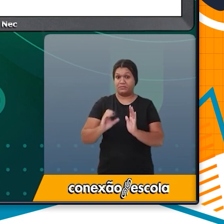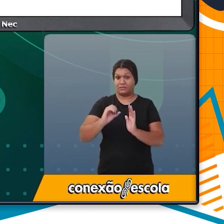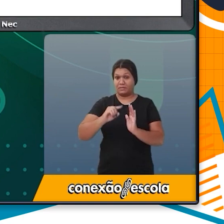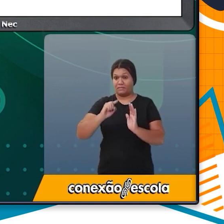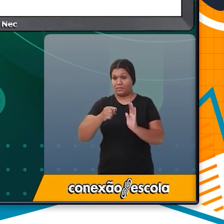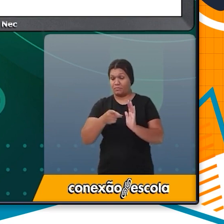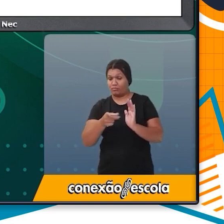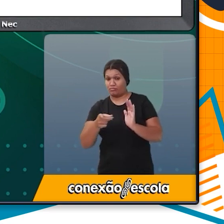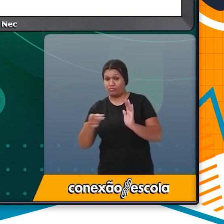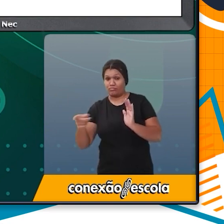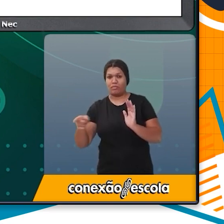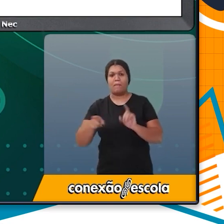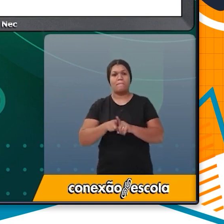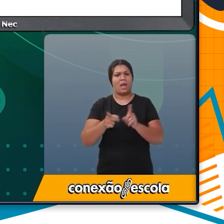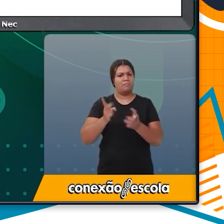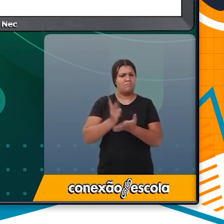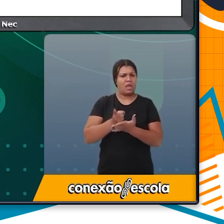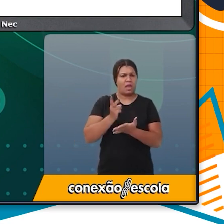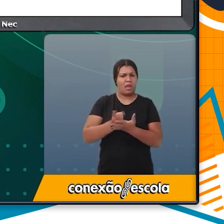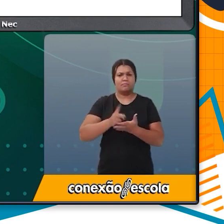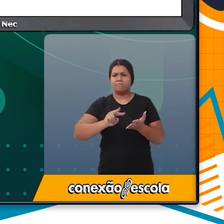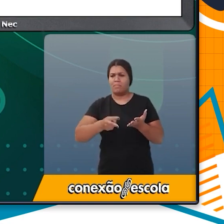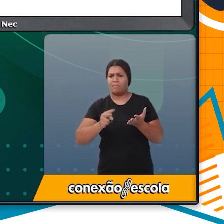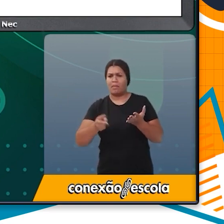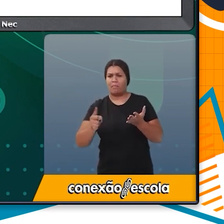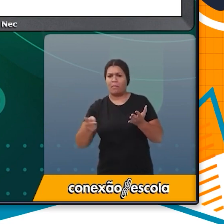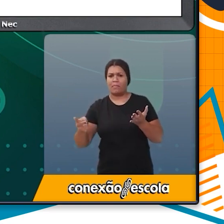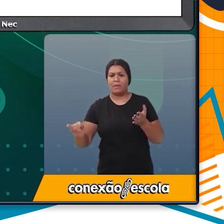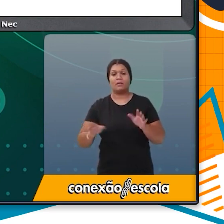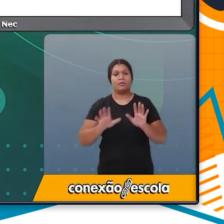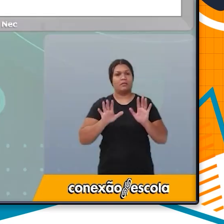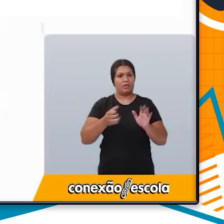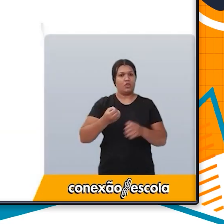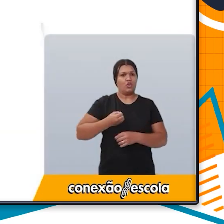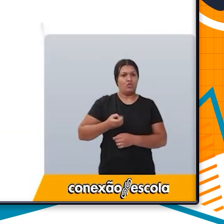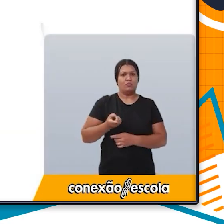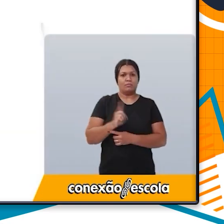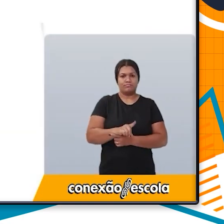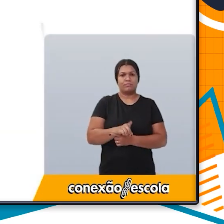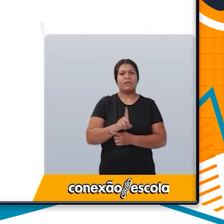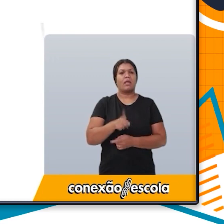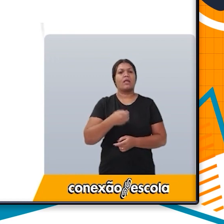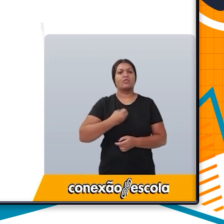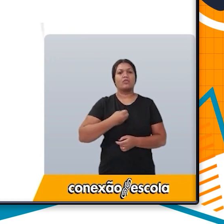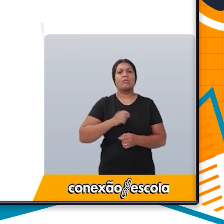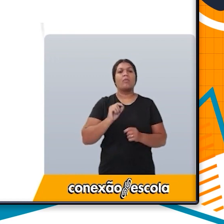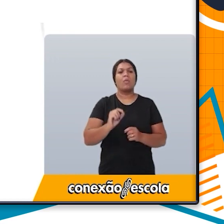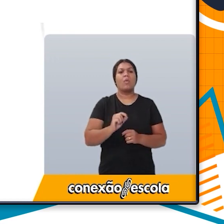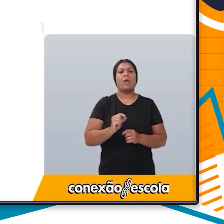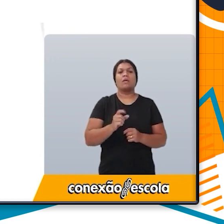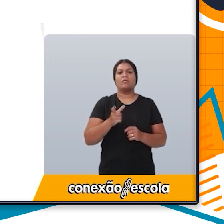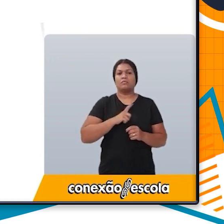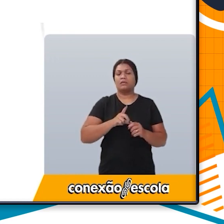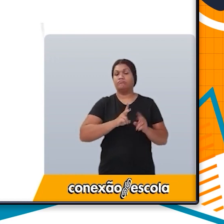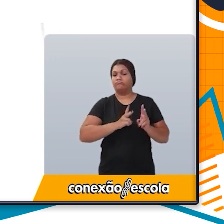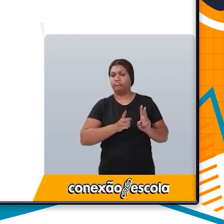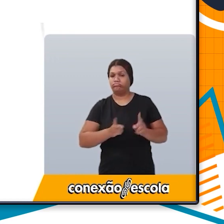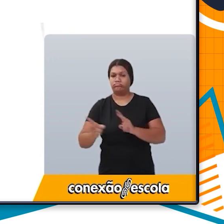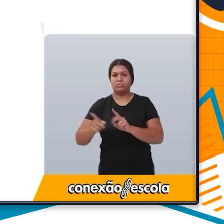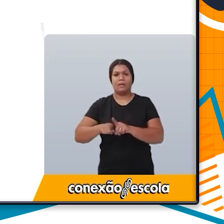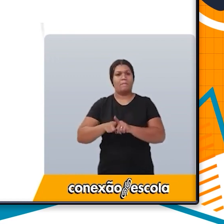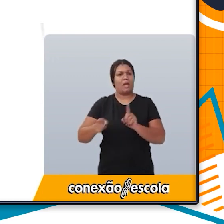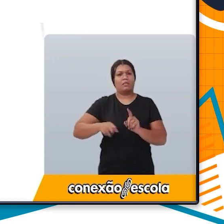infinita, porém tem uma repetição, os números irracionais são números cuja dízima é infinita e